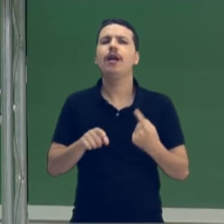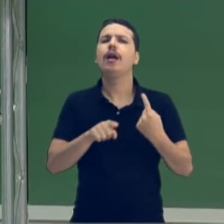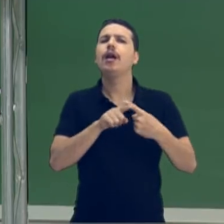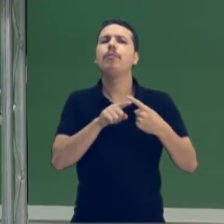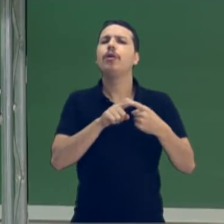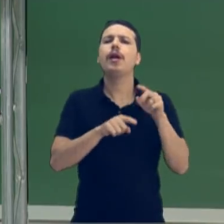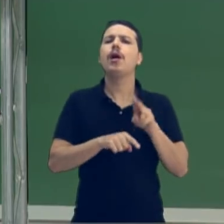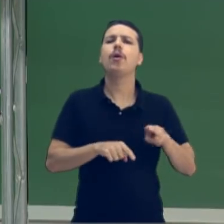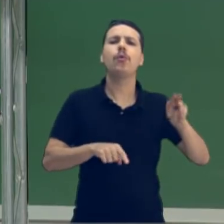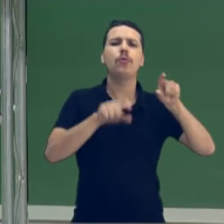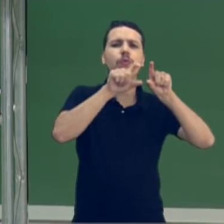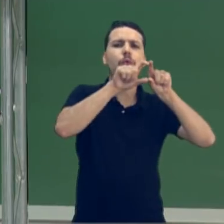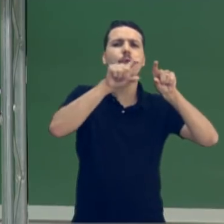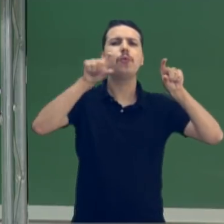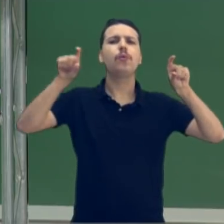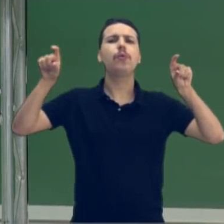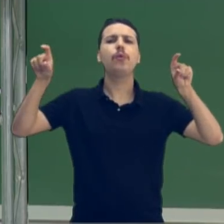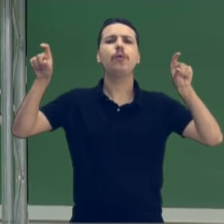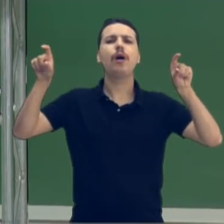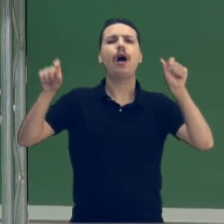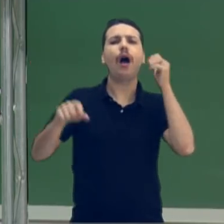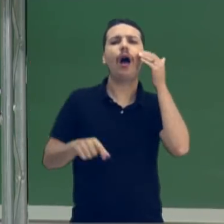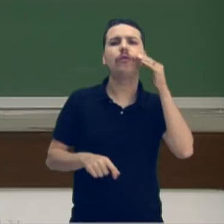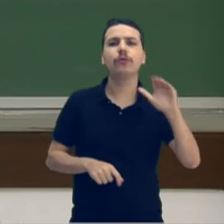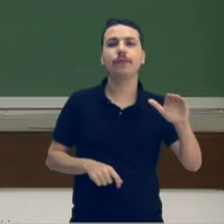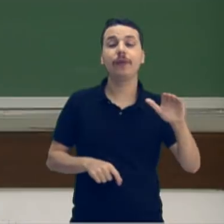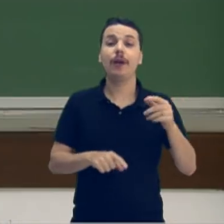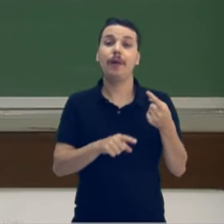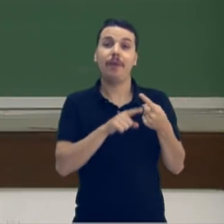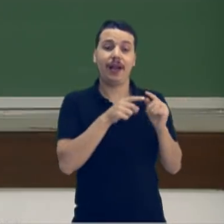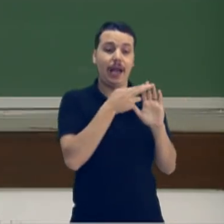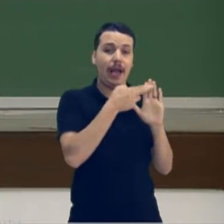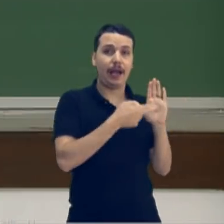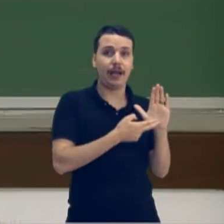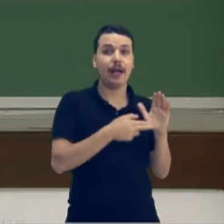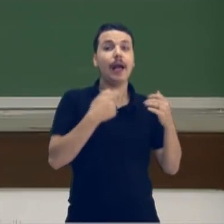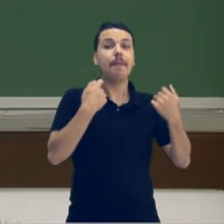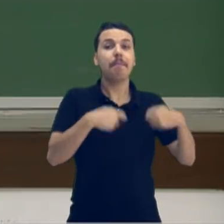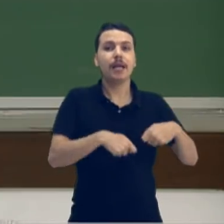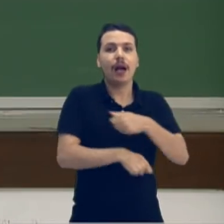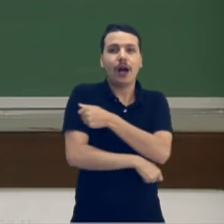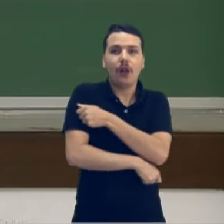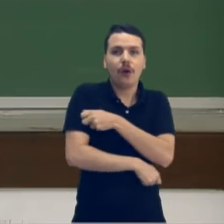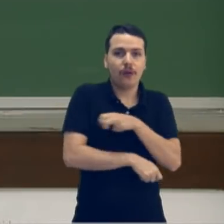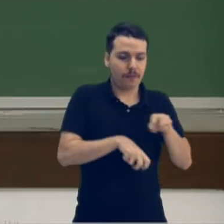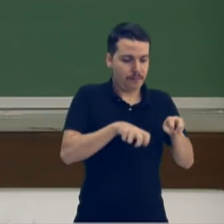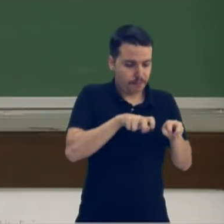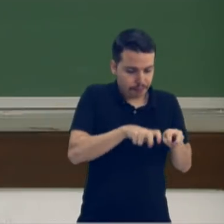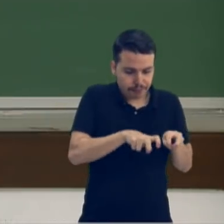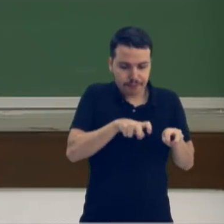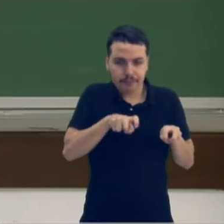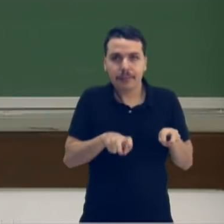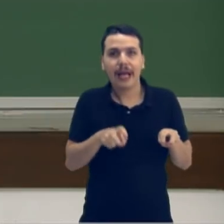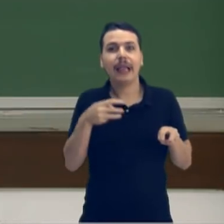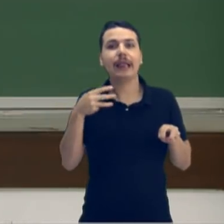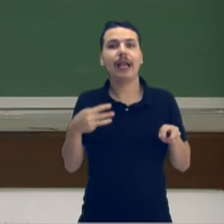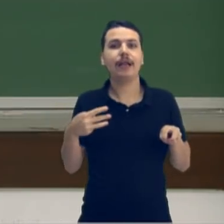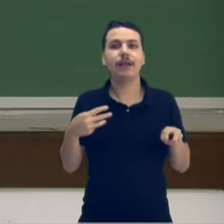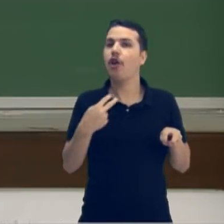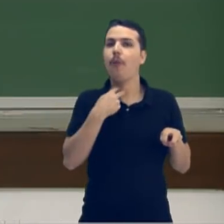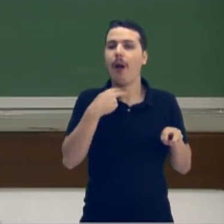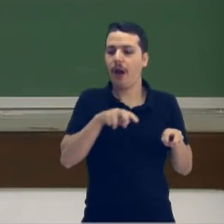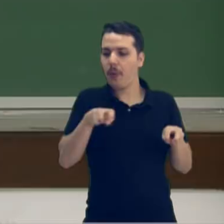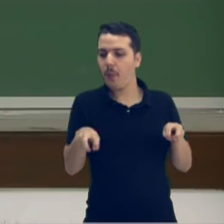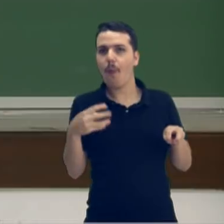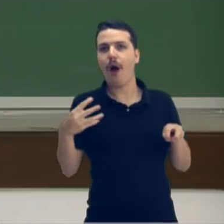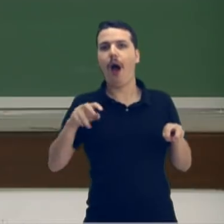você não utilizou esses espaços que estão aqui em azul? Porque a condição é sentar-se de 3 em 3 e pronto, não posso